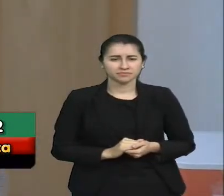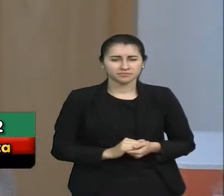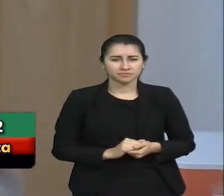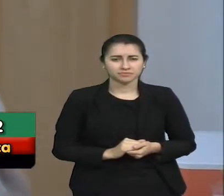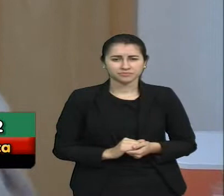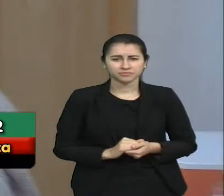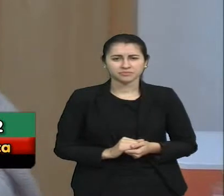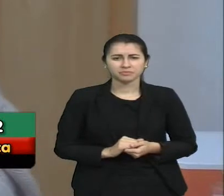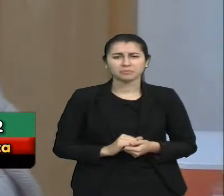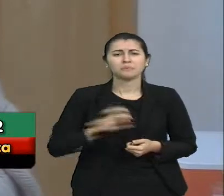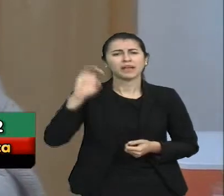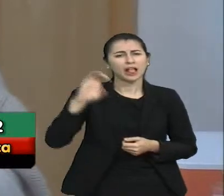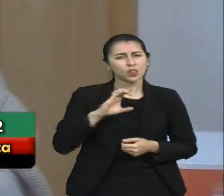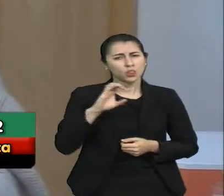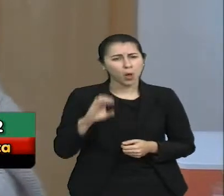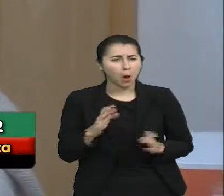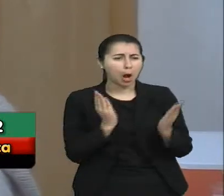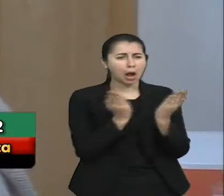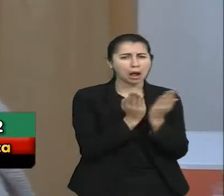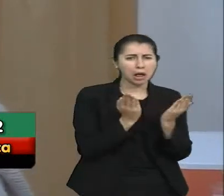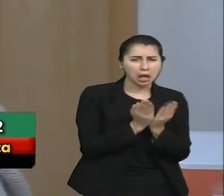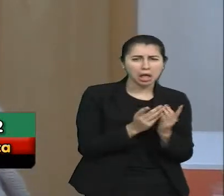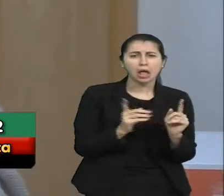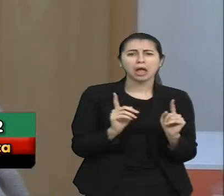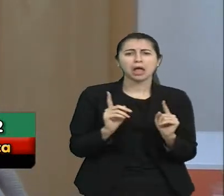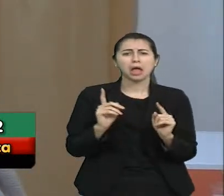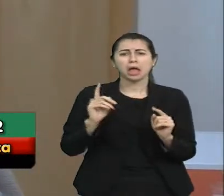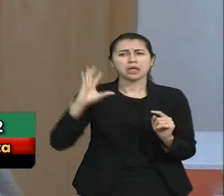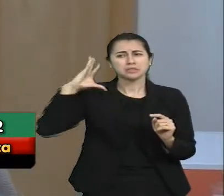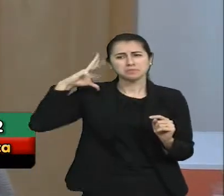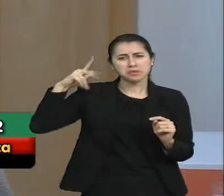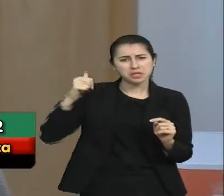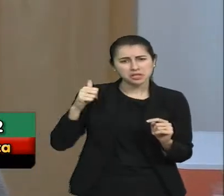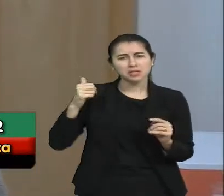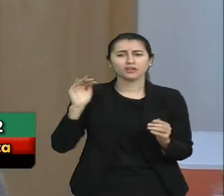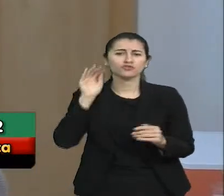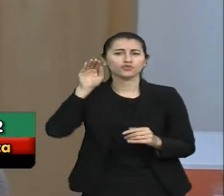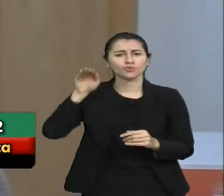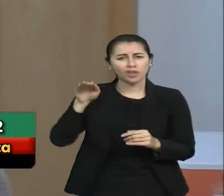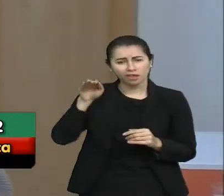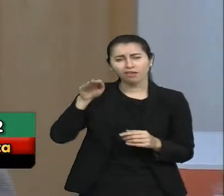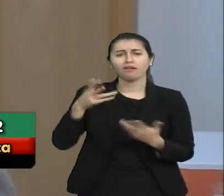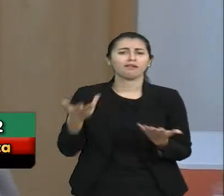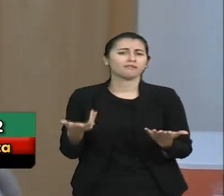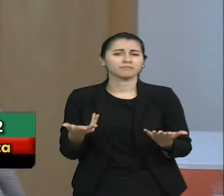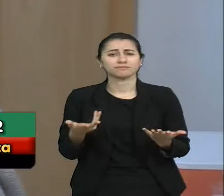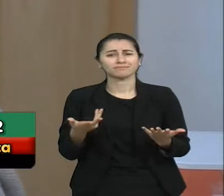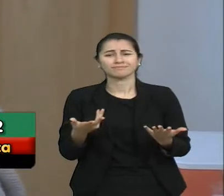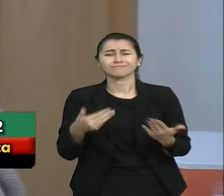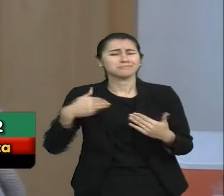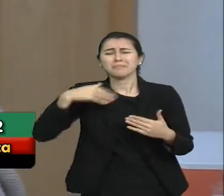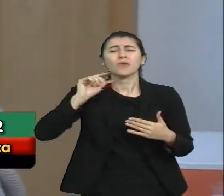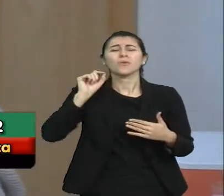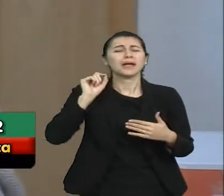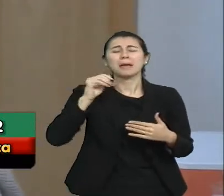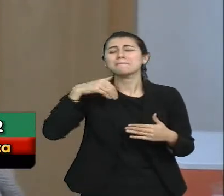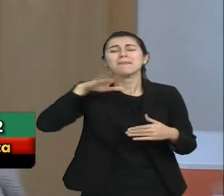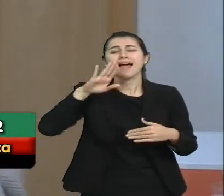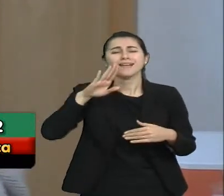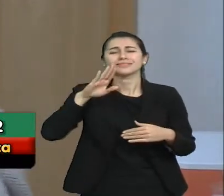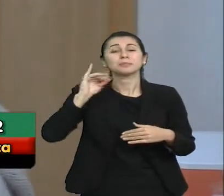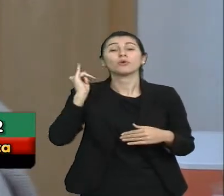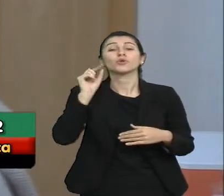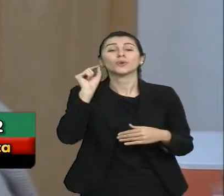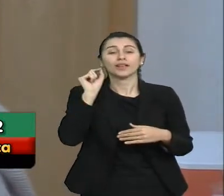acima de católico, cristão, espírita, messiânico, acima de todos somos cidadãos e precisamos